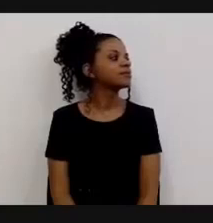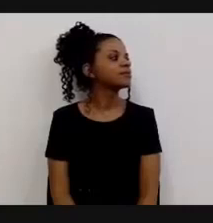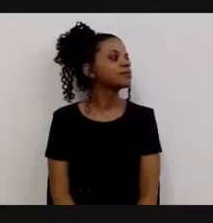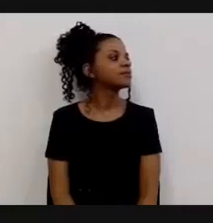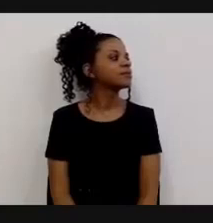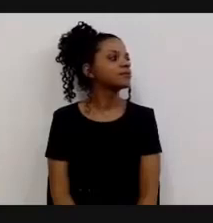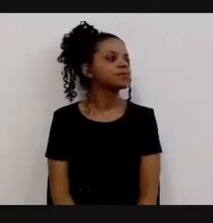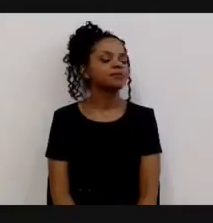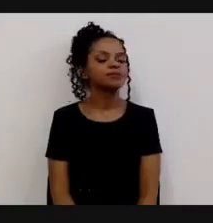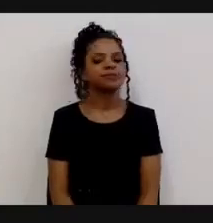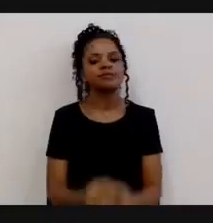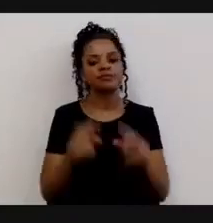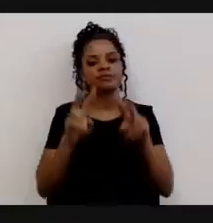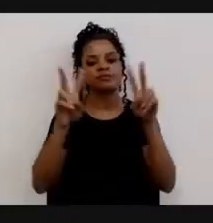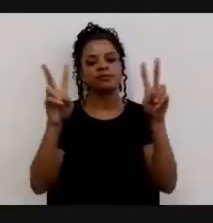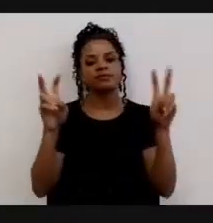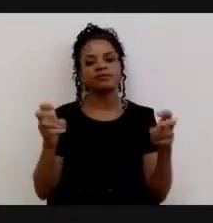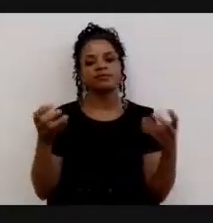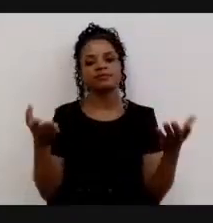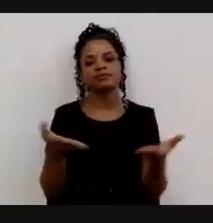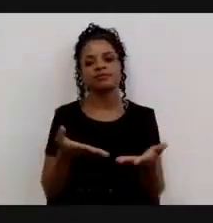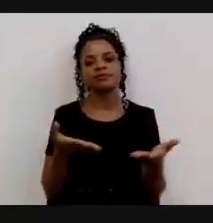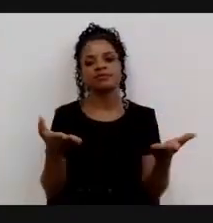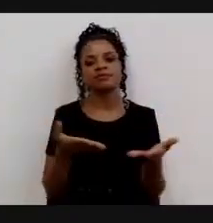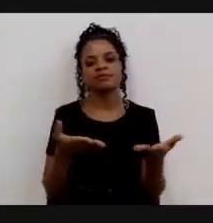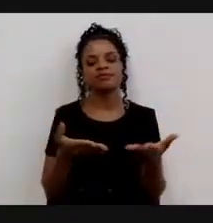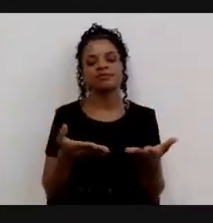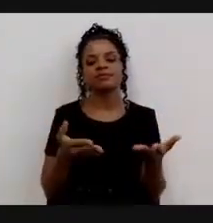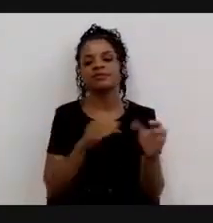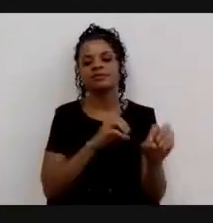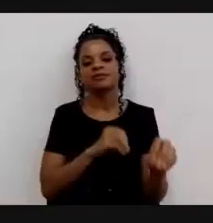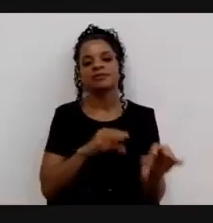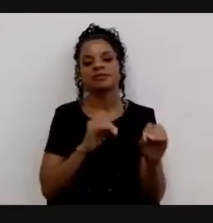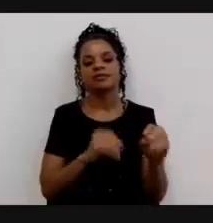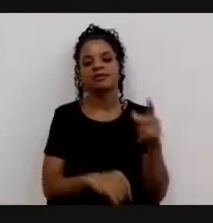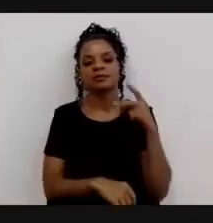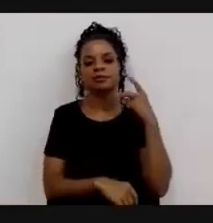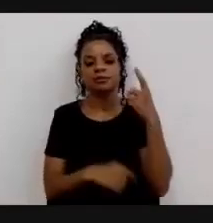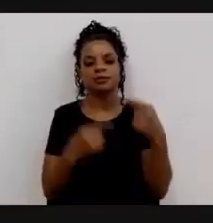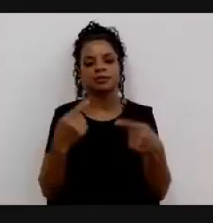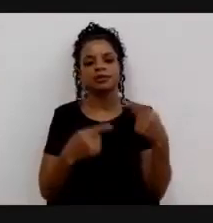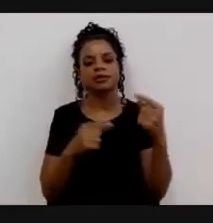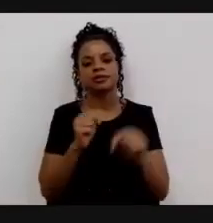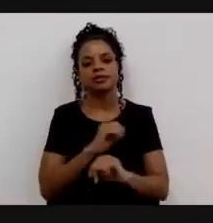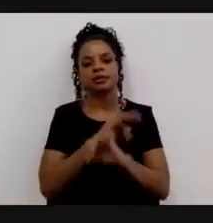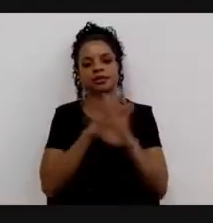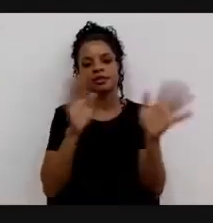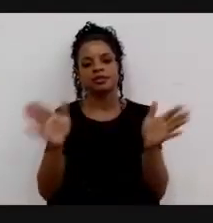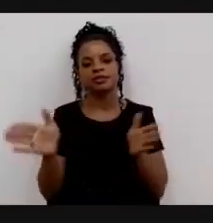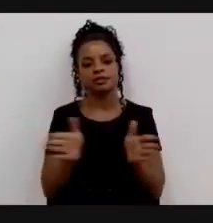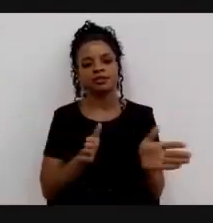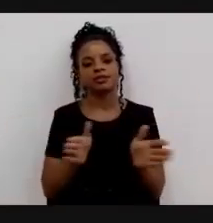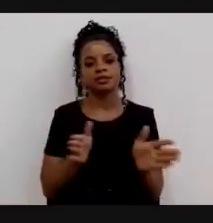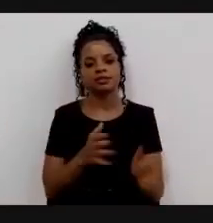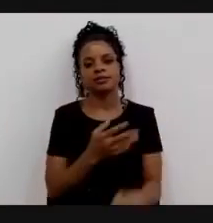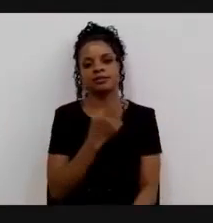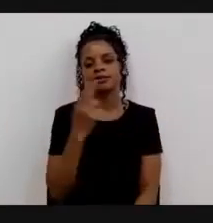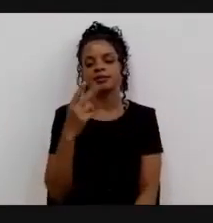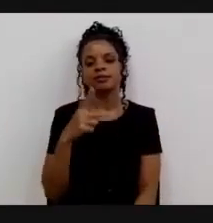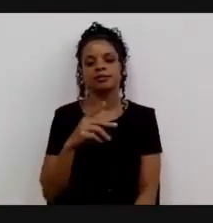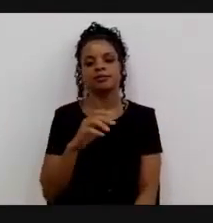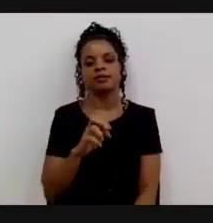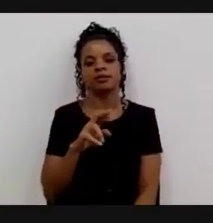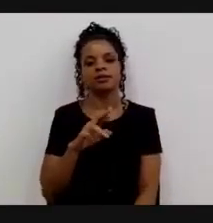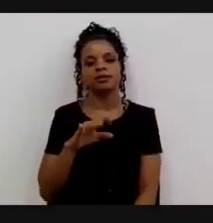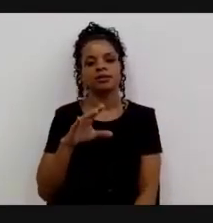Vamos lá, gente. Então, nosso tema aqui hoje é por uma educação política mais clara e acessível no Poder Legislativo Municipal. Eu sou o Péricles